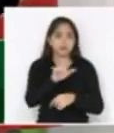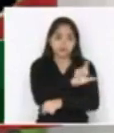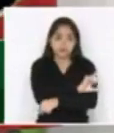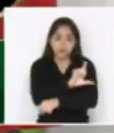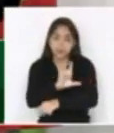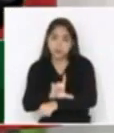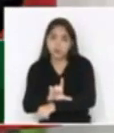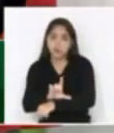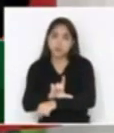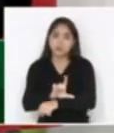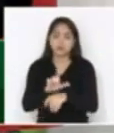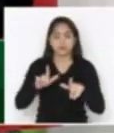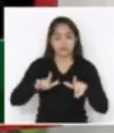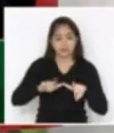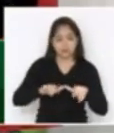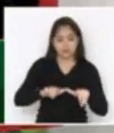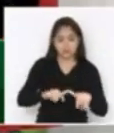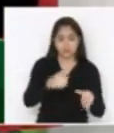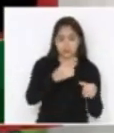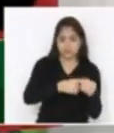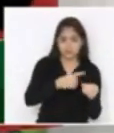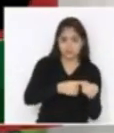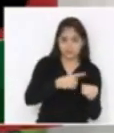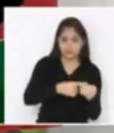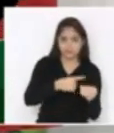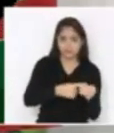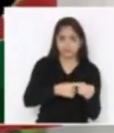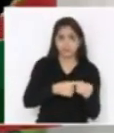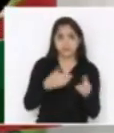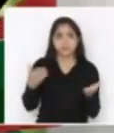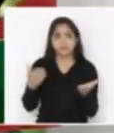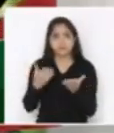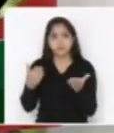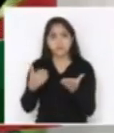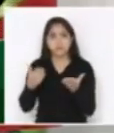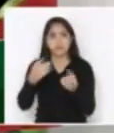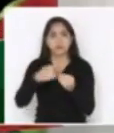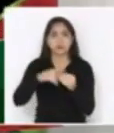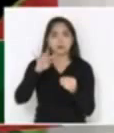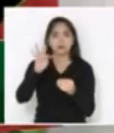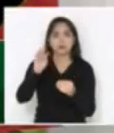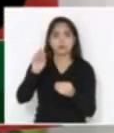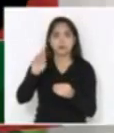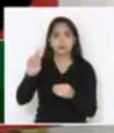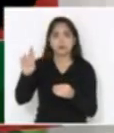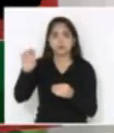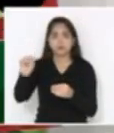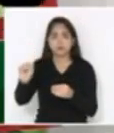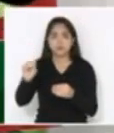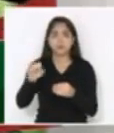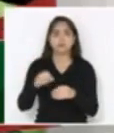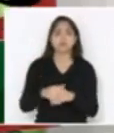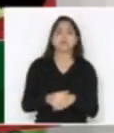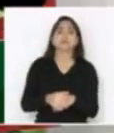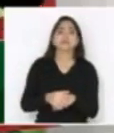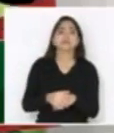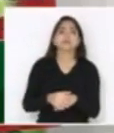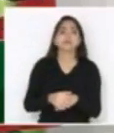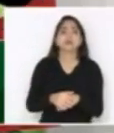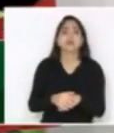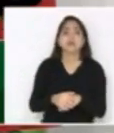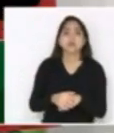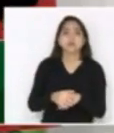Camacho. Agora conseguimos Passo de Torres a Balneário Gaivota. Quer dizer, então temos